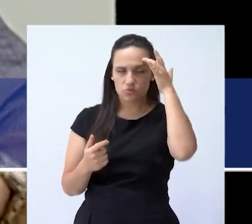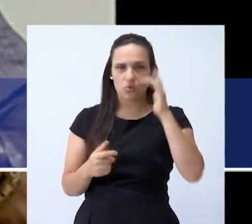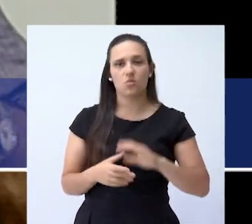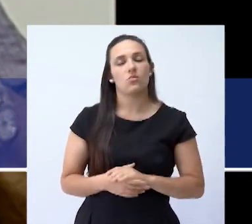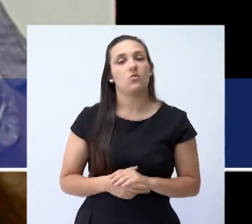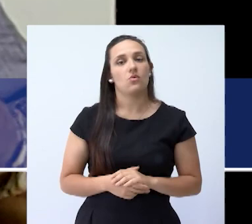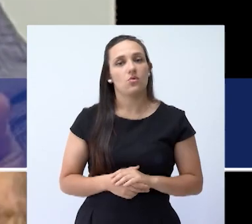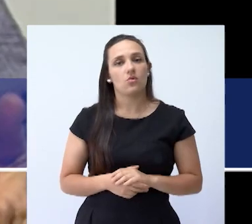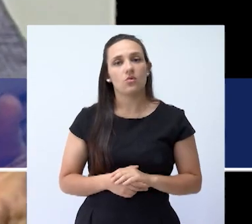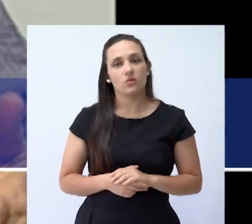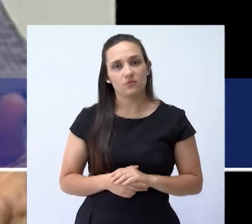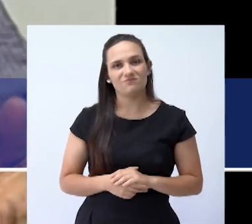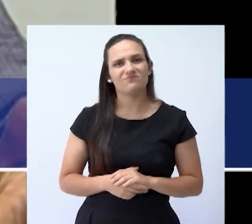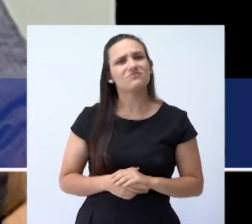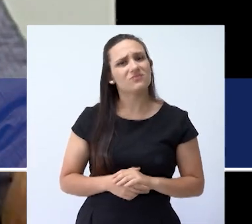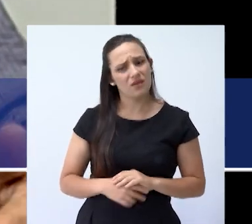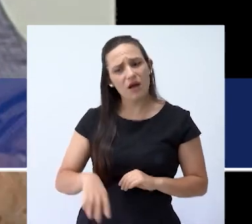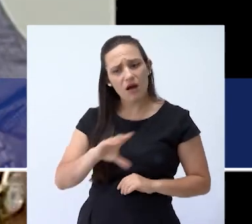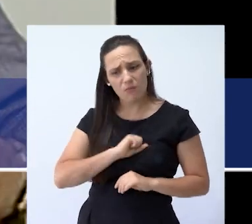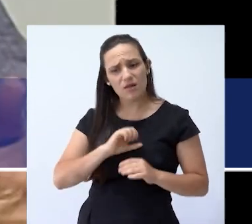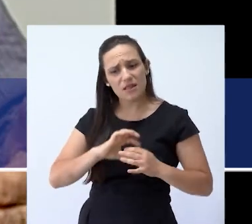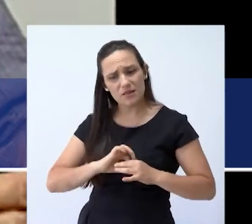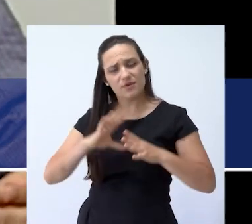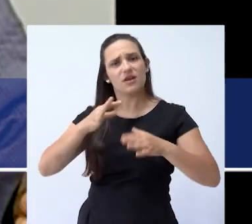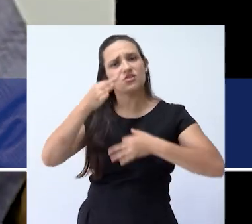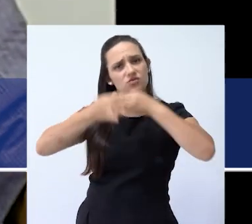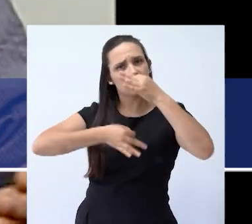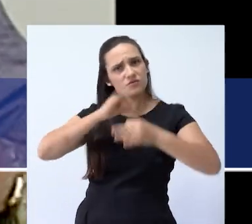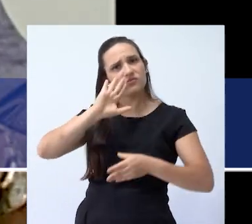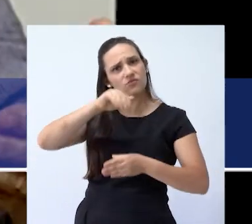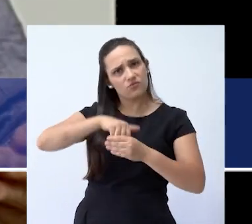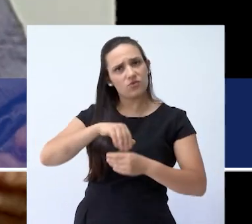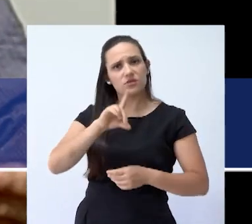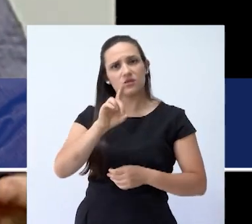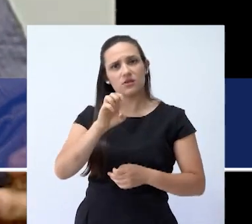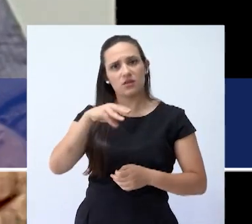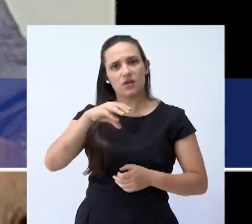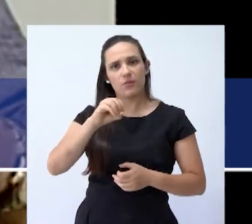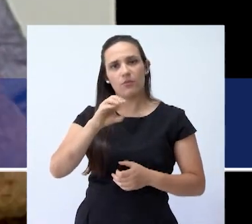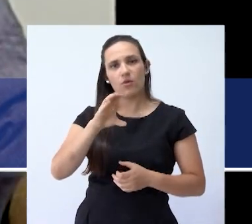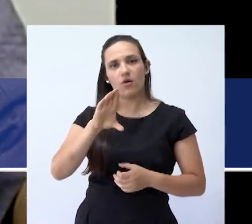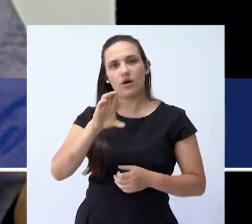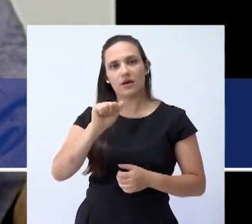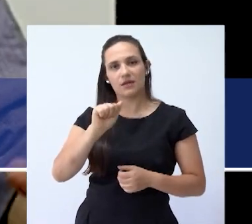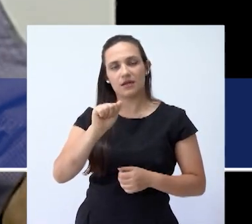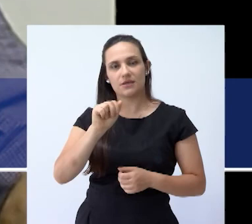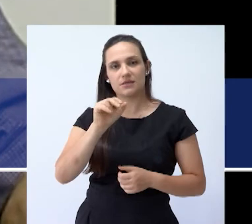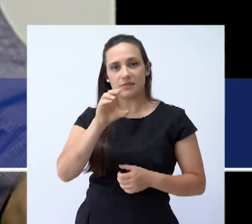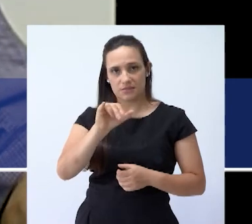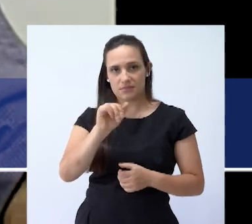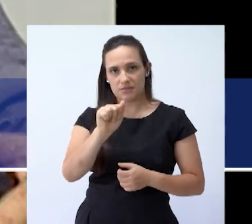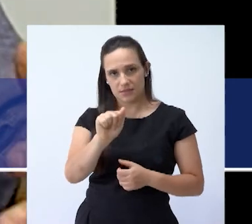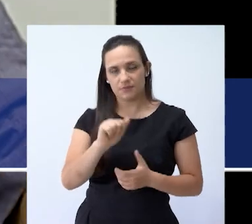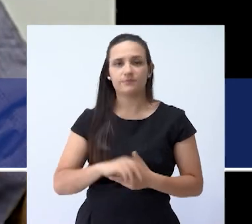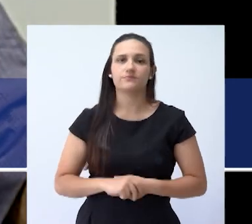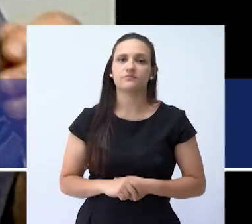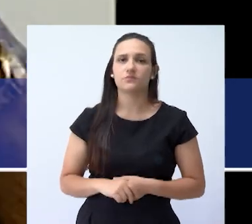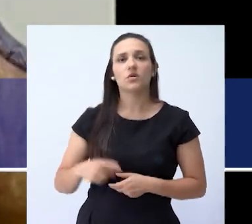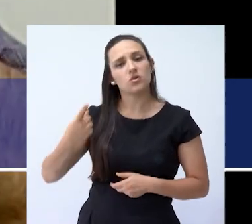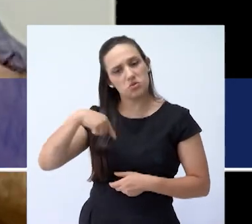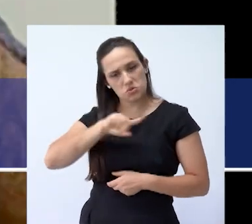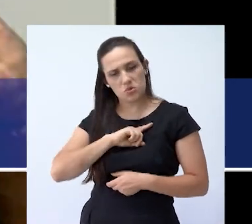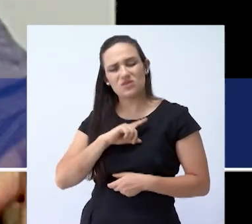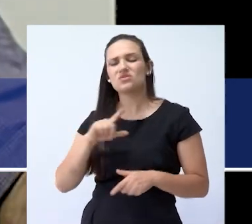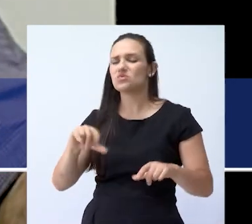mim, mas para todas as pessoas que amavam a democracia, que lutavam pela democracia, que queriam